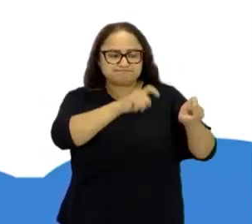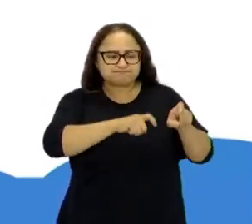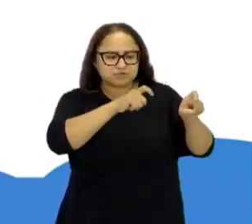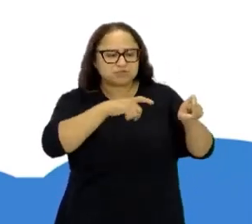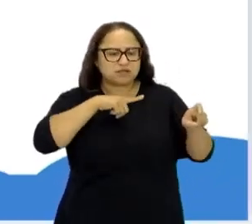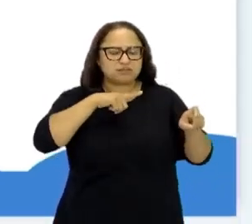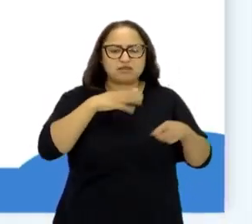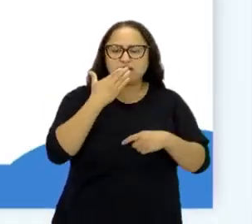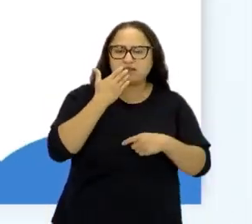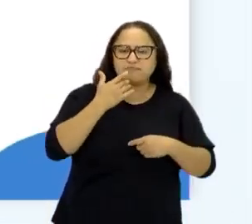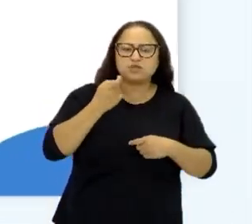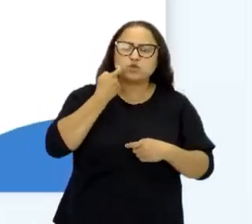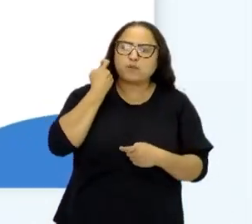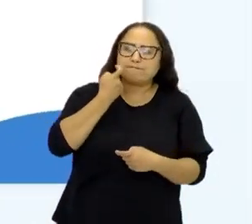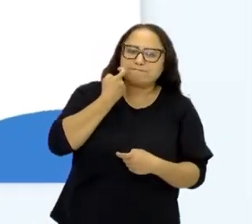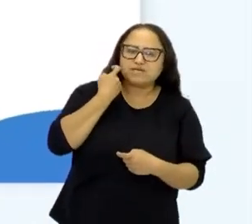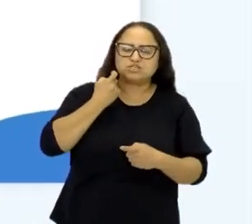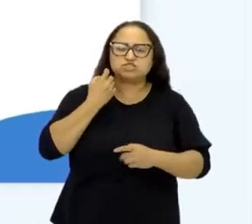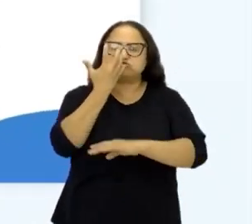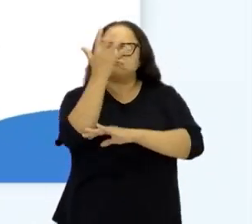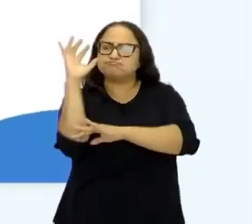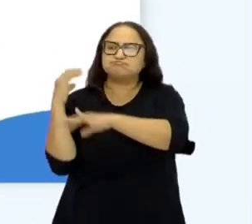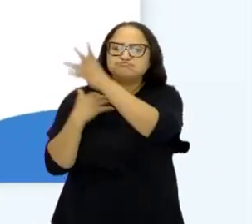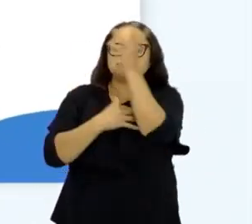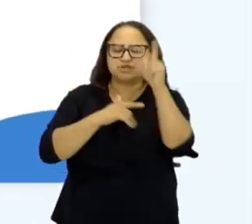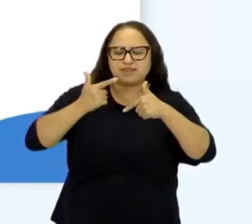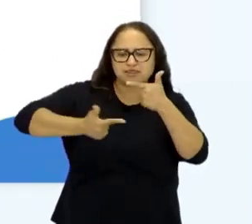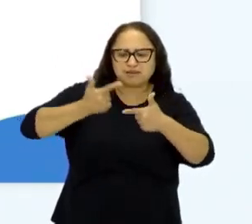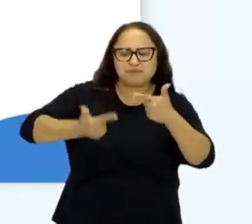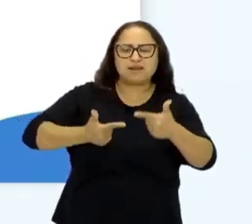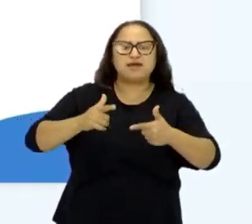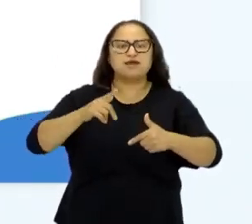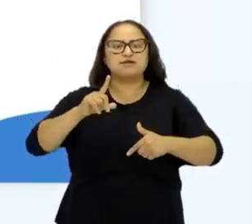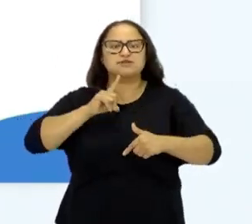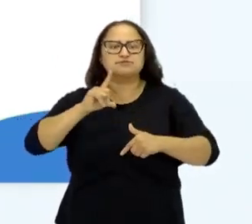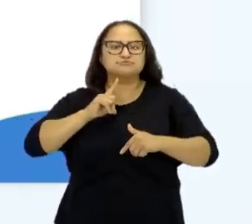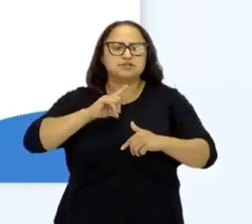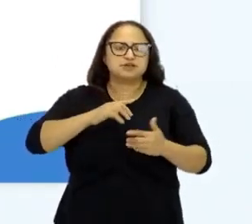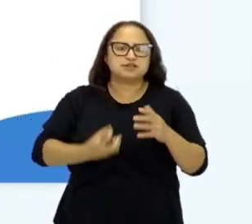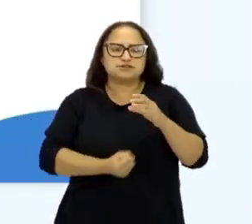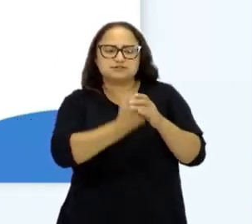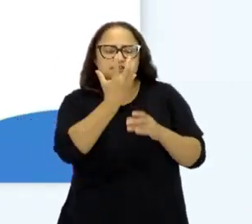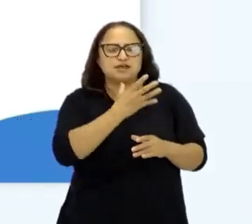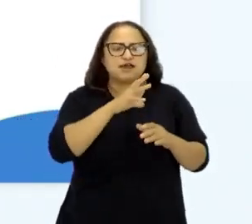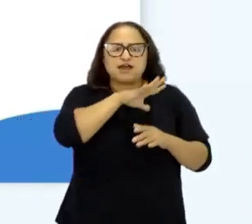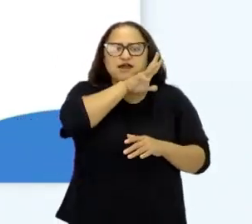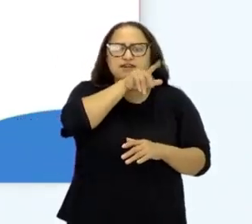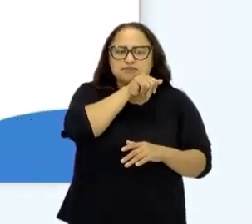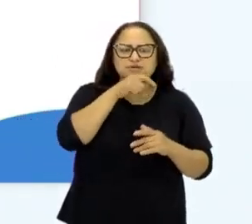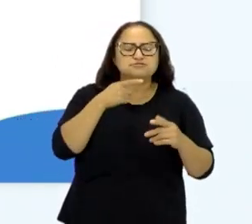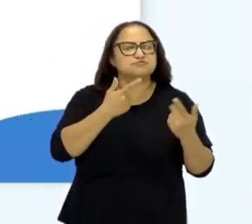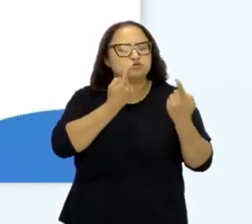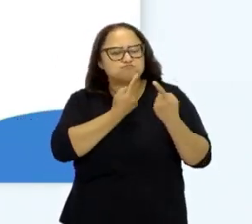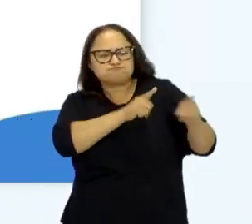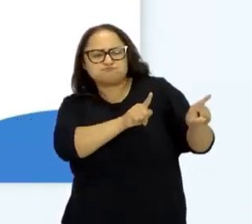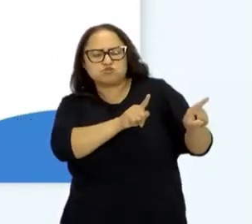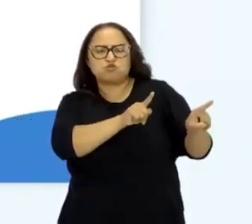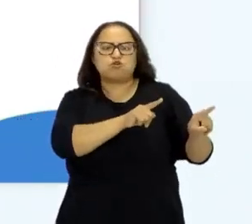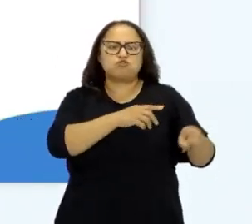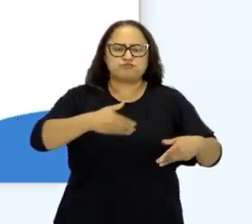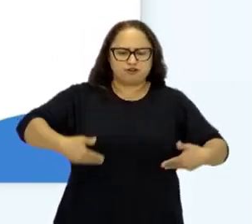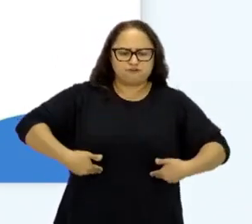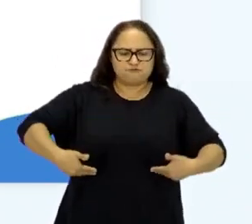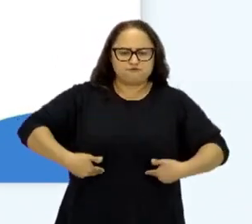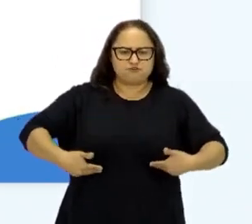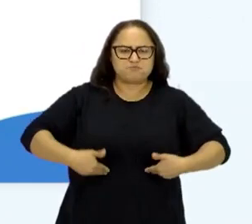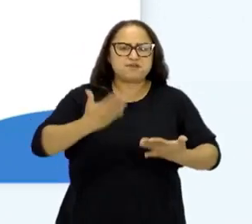alimentos, peixes, trabalham na floresta, criam aves e gado, têm um importante papel no combate à fome, na redução da